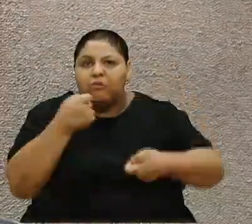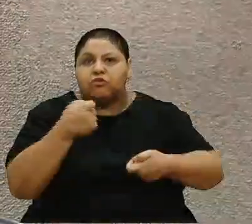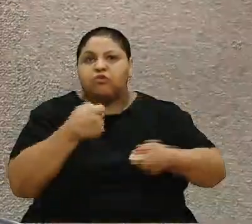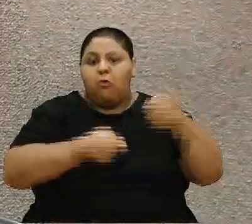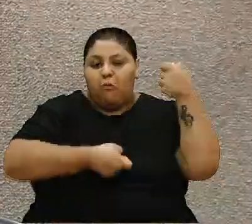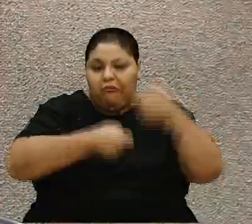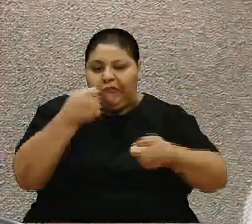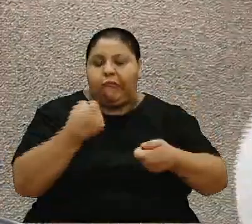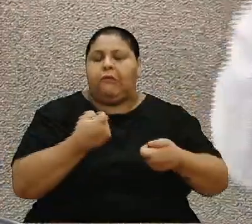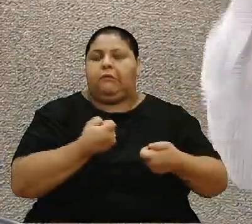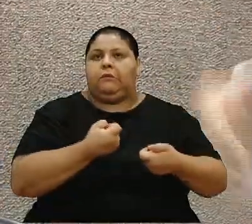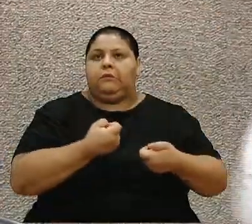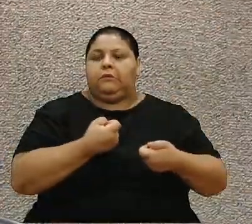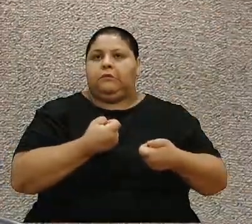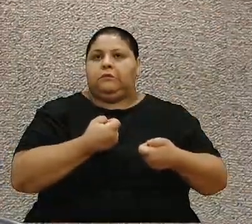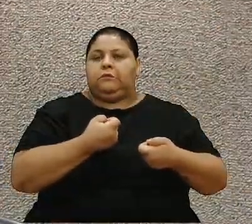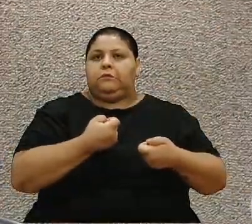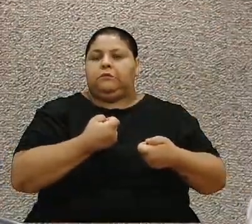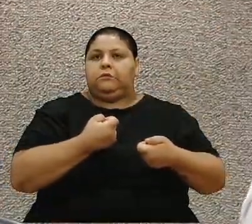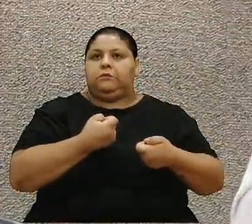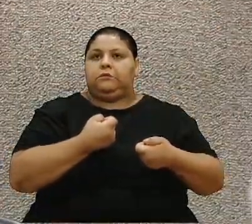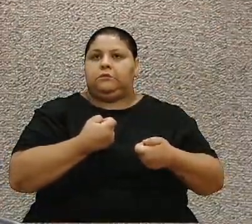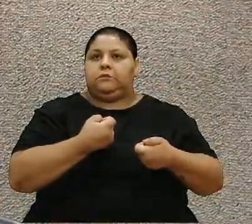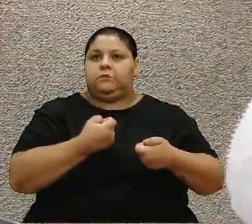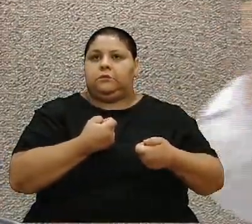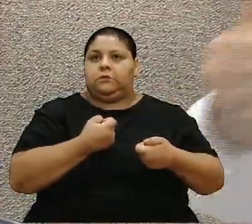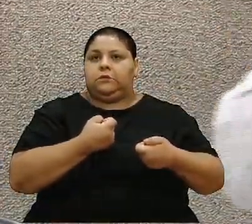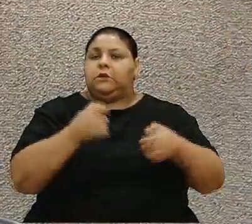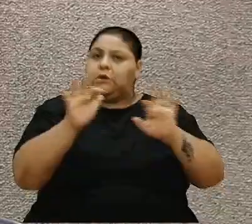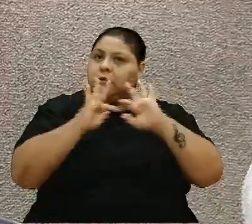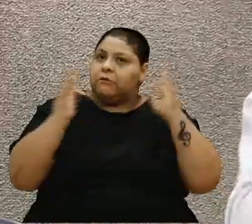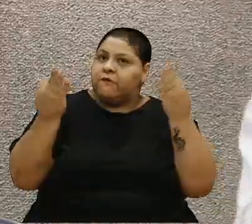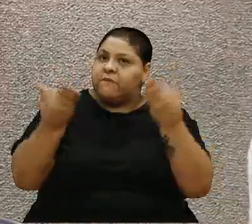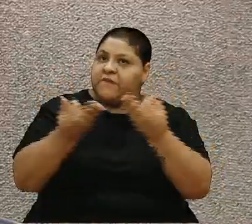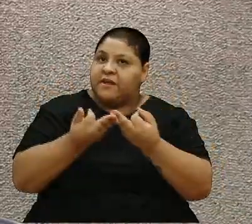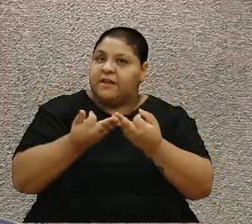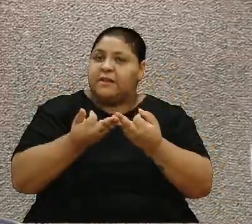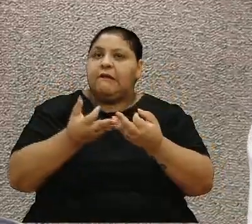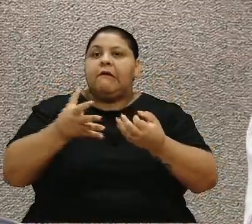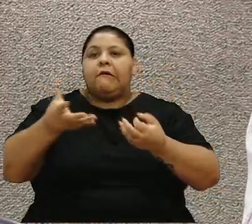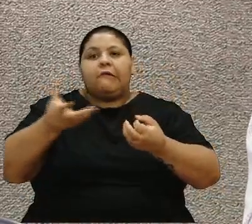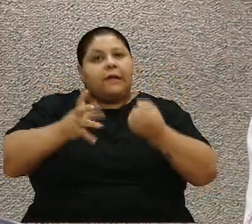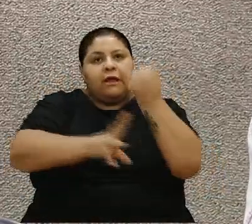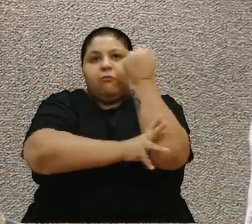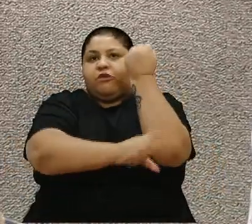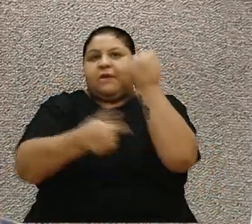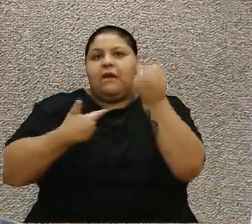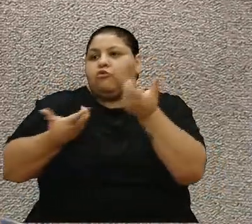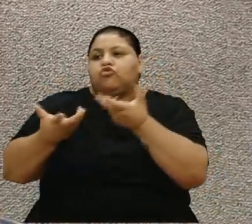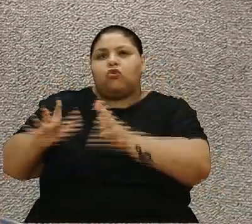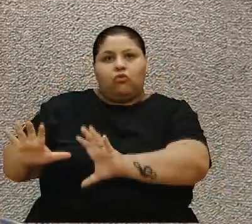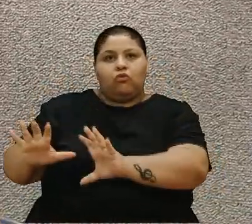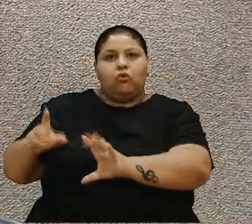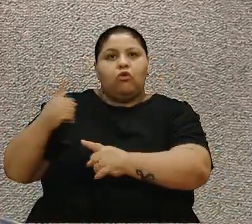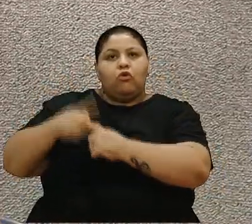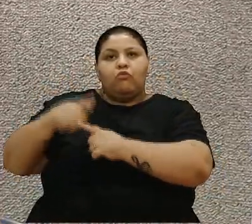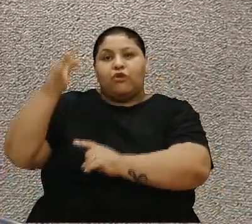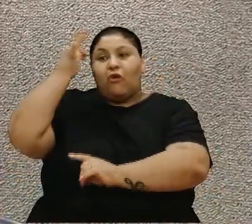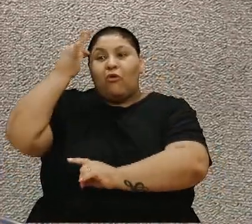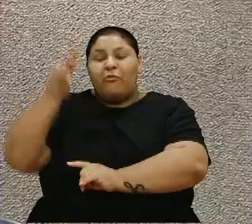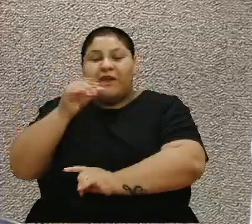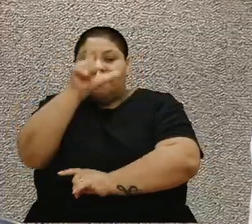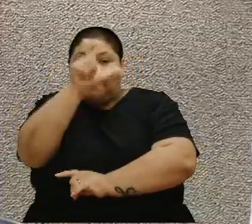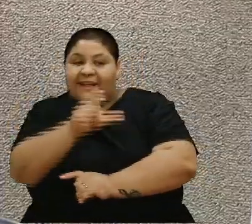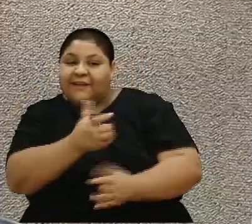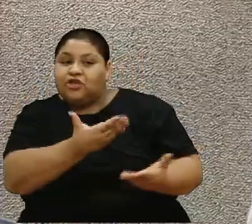de um marginal, de um estuprador, que a família queira tirar, eu não sou contrário. Porque eu entendo aquela menina, o que